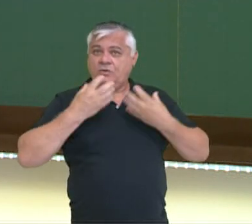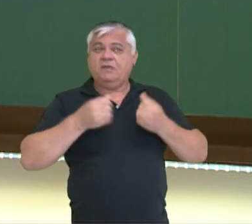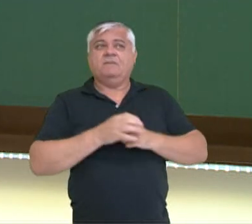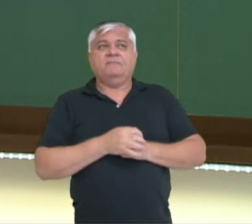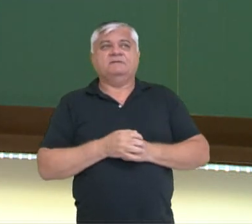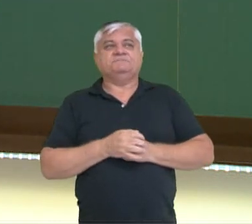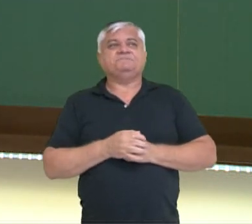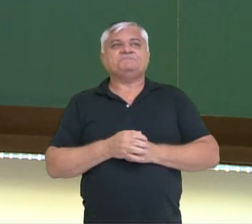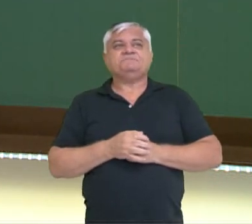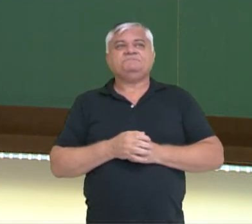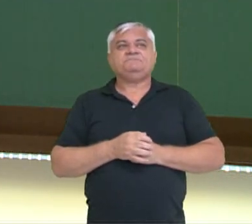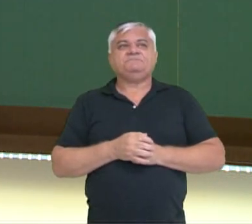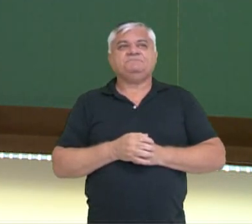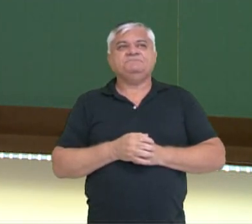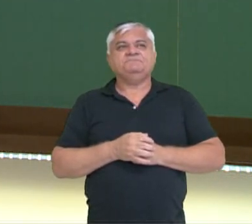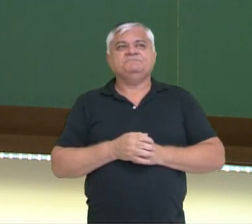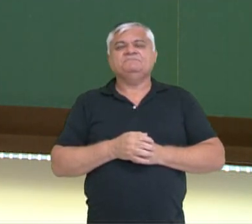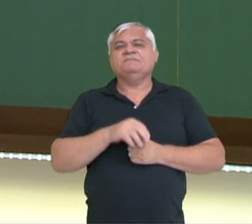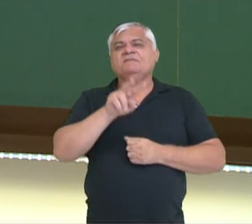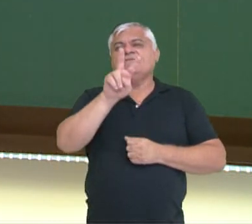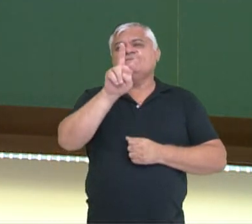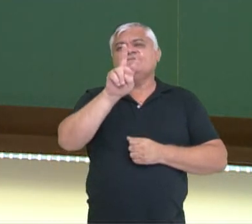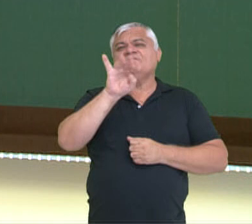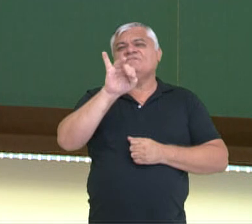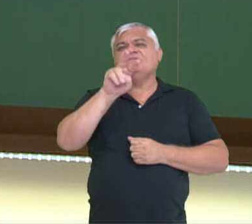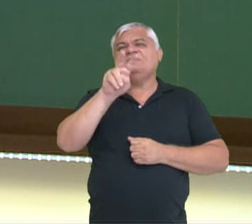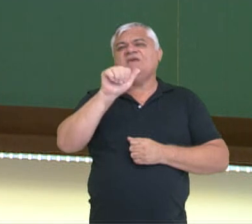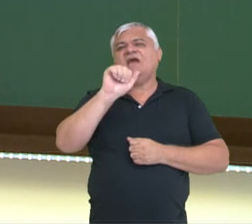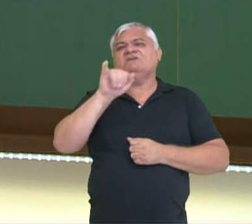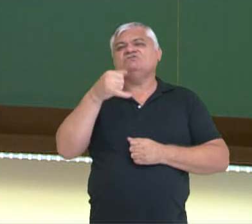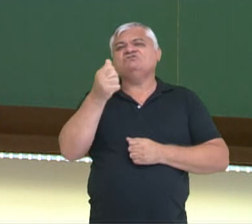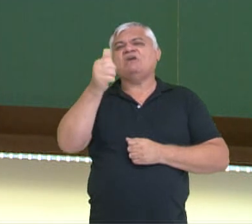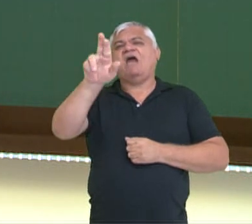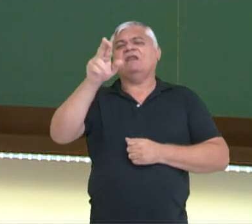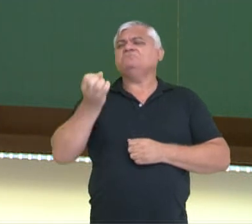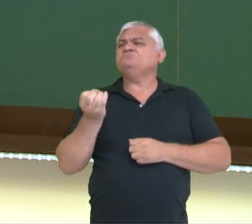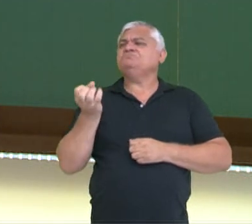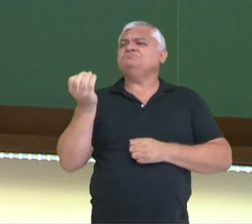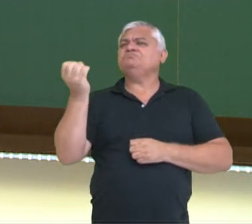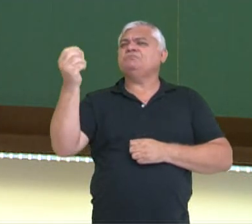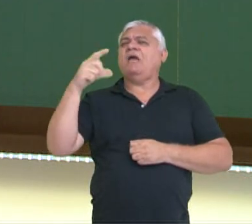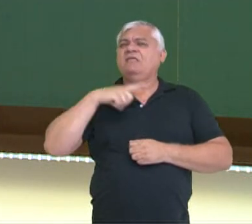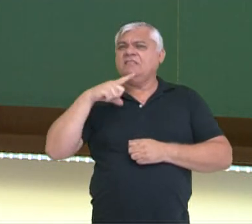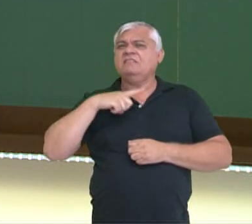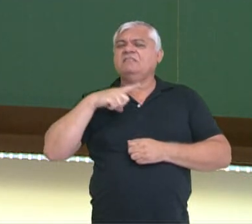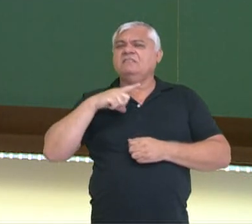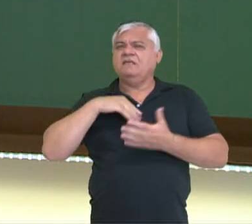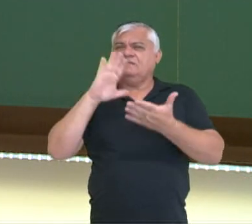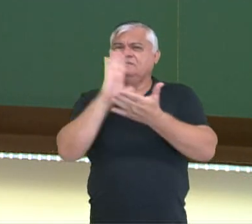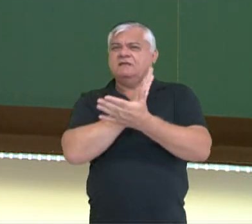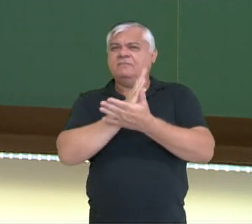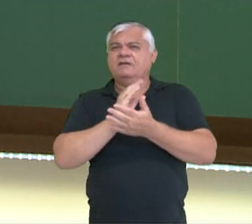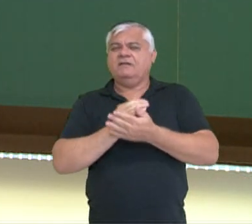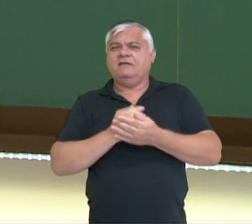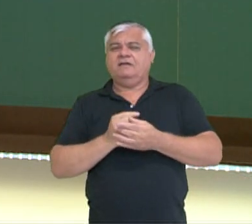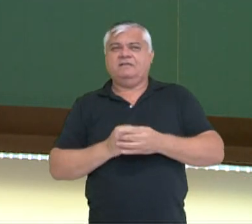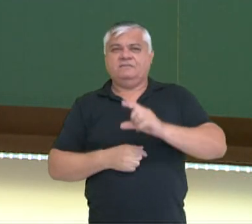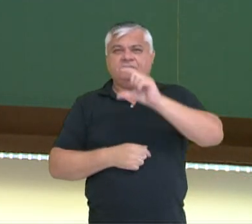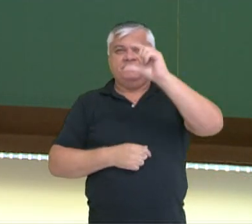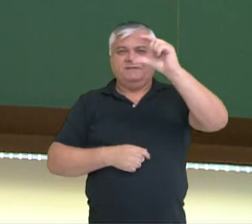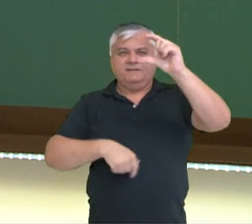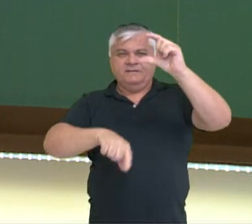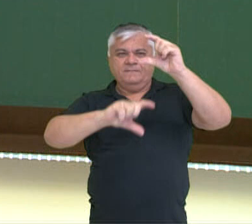Viajar. Nós vamos fazer essa leitura em partes. Ele está dividido em 3 partes, como a marcação aqui